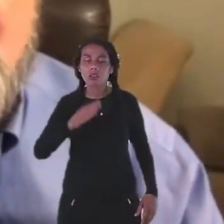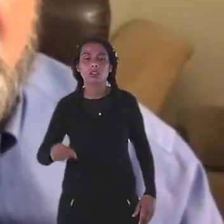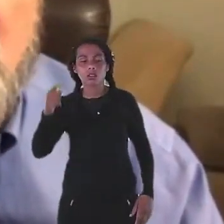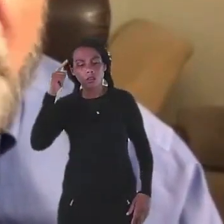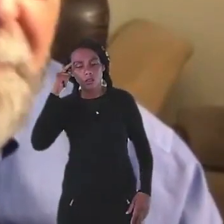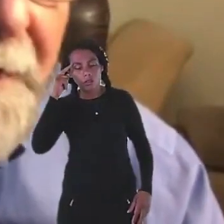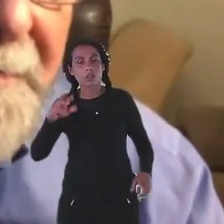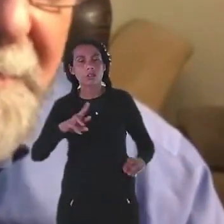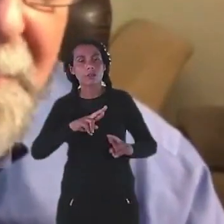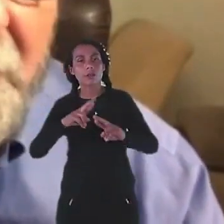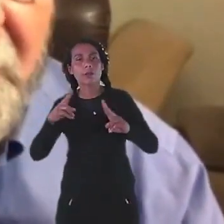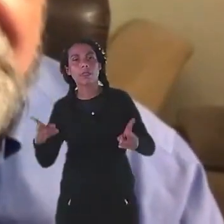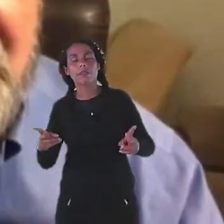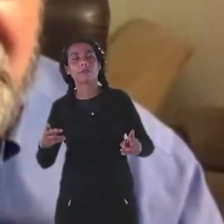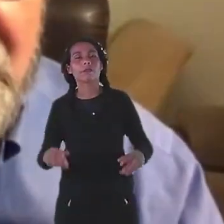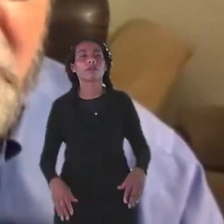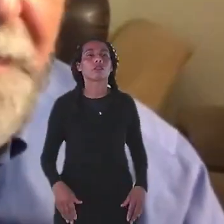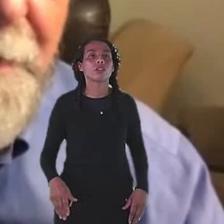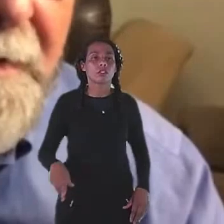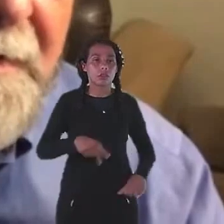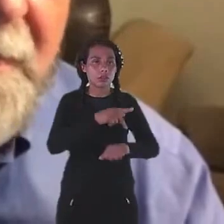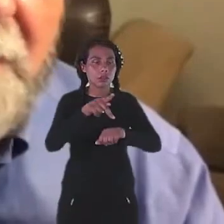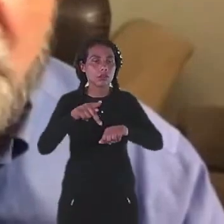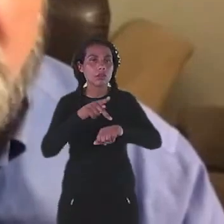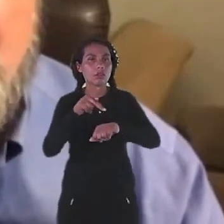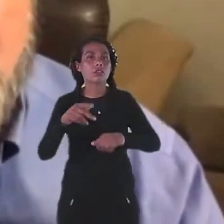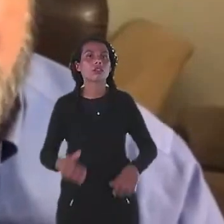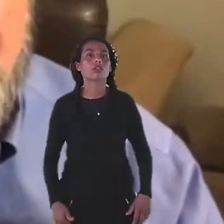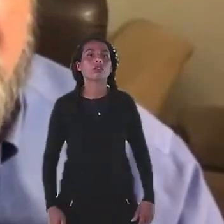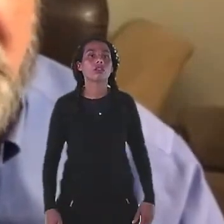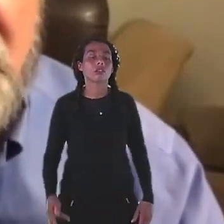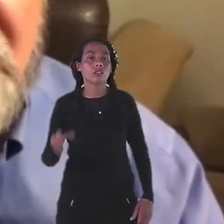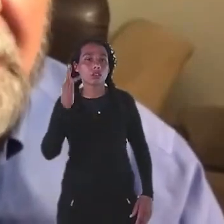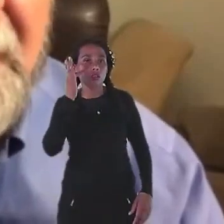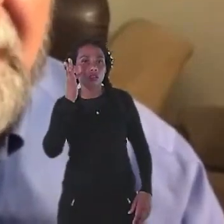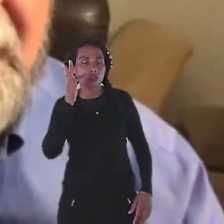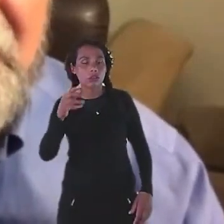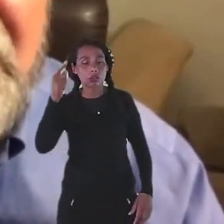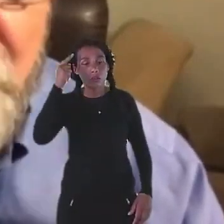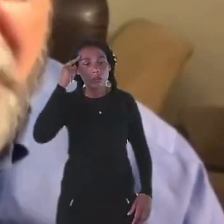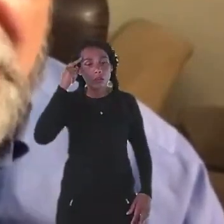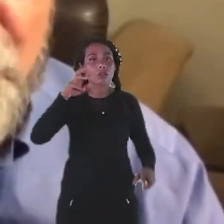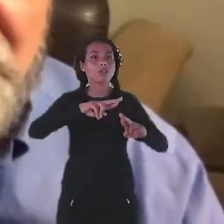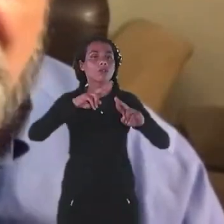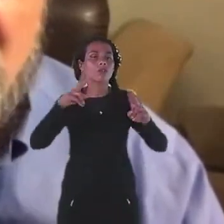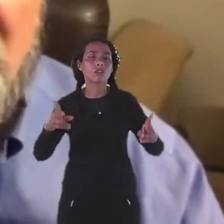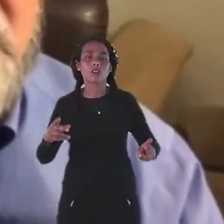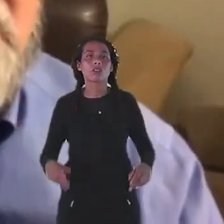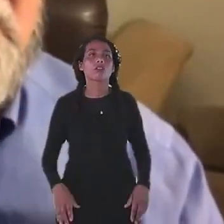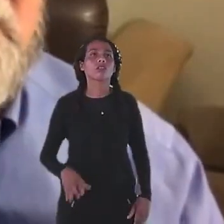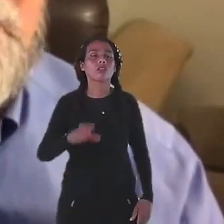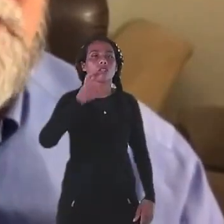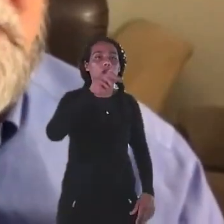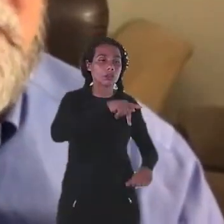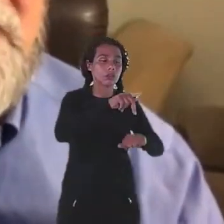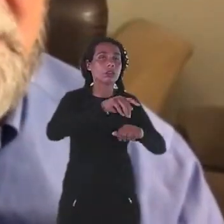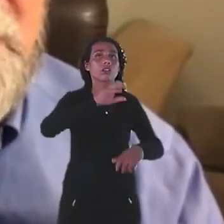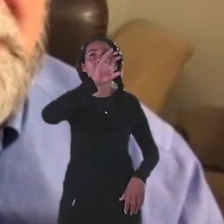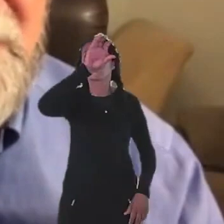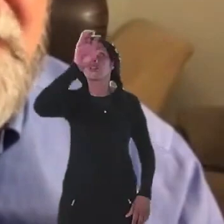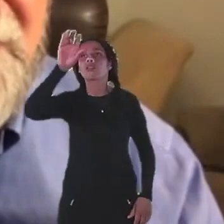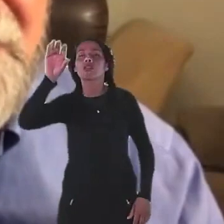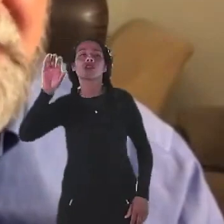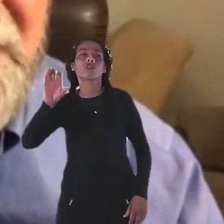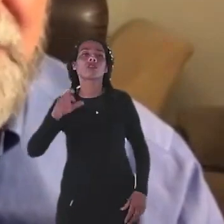né? Ou a França, ou a Itália, ou a Espanha, ou o próprio Reino Unido, que não é irônico, Afonso, que